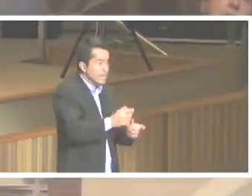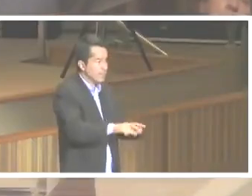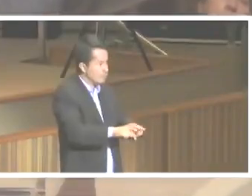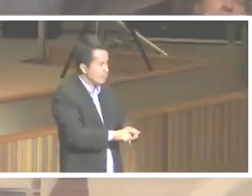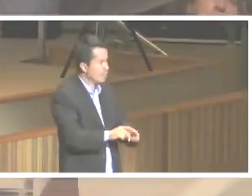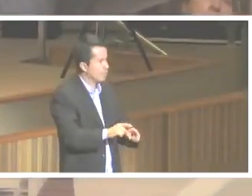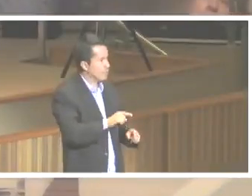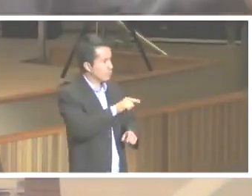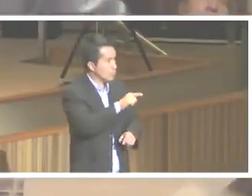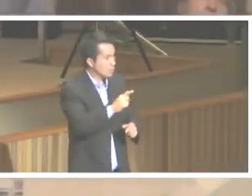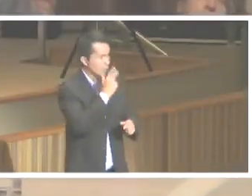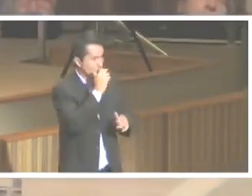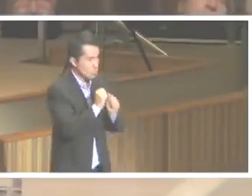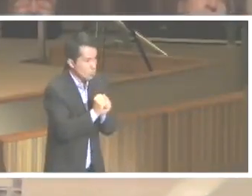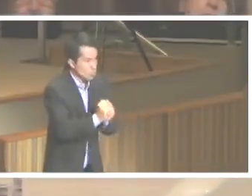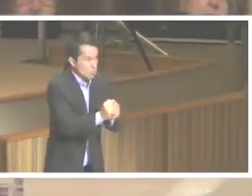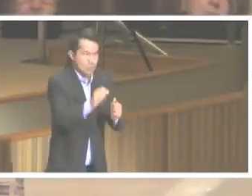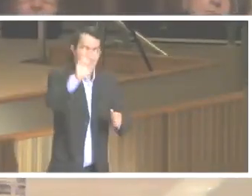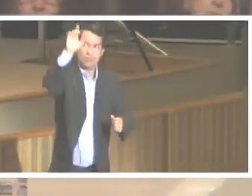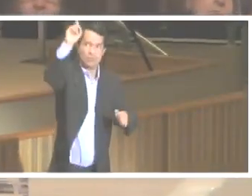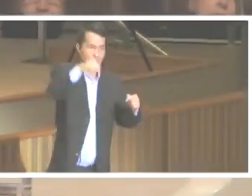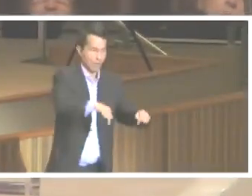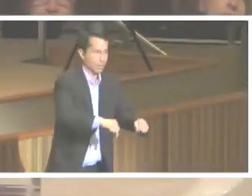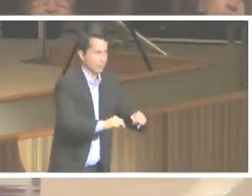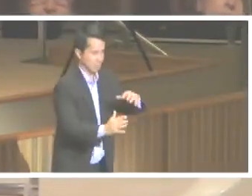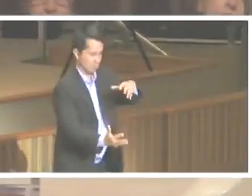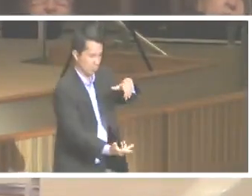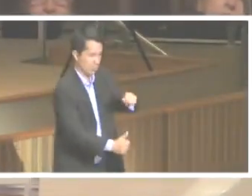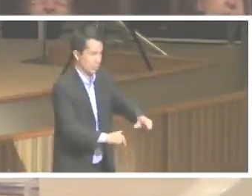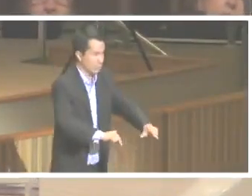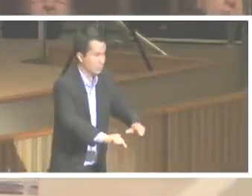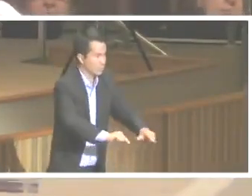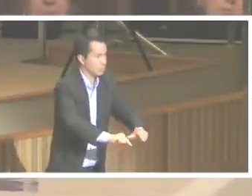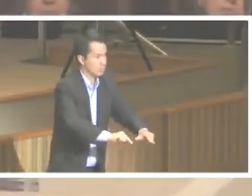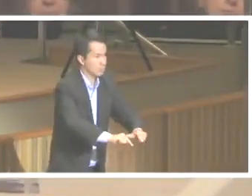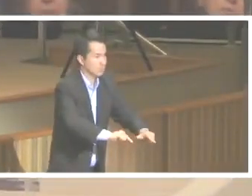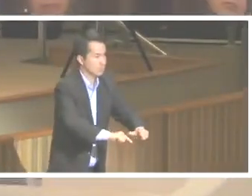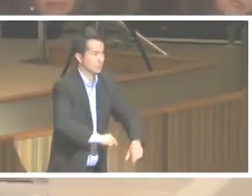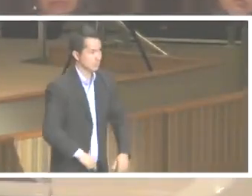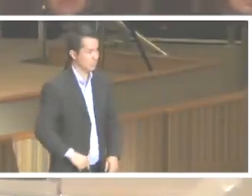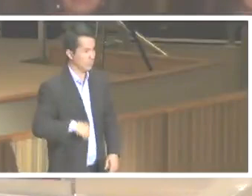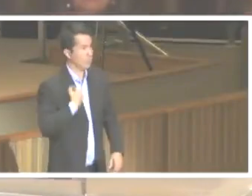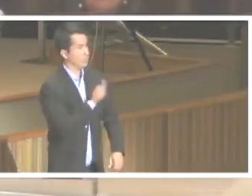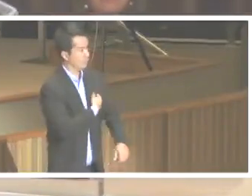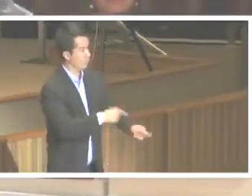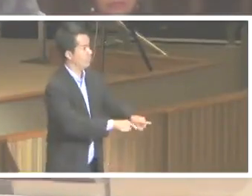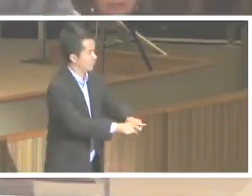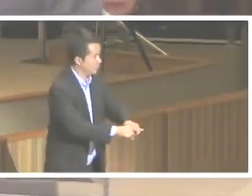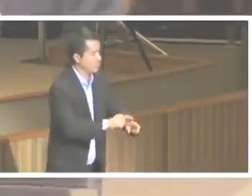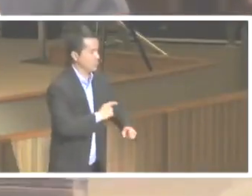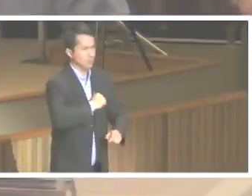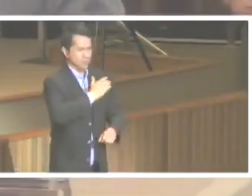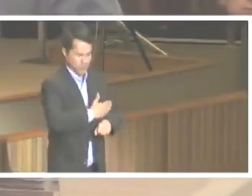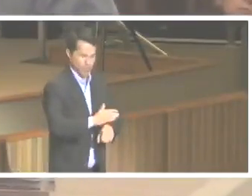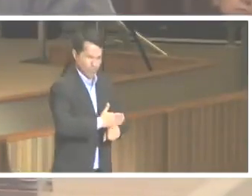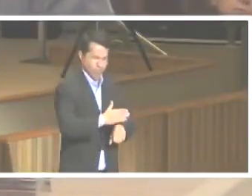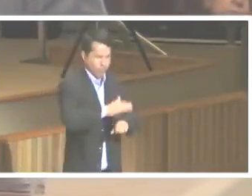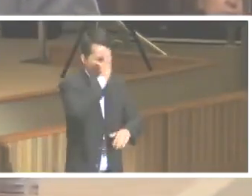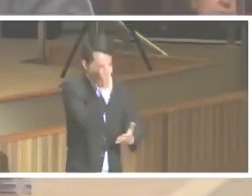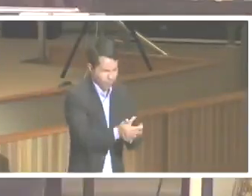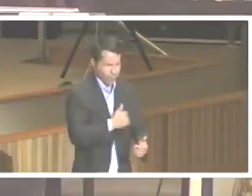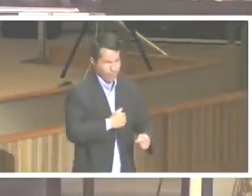projeto de deus nessa terra assim quando nós caminhamos pela fé nós sabemos